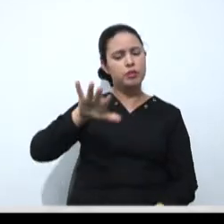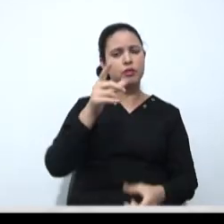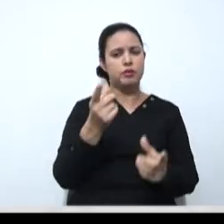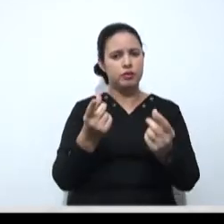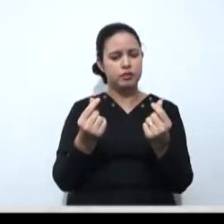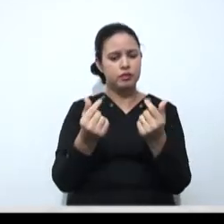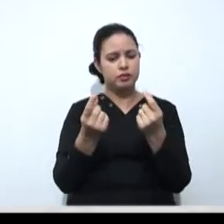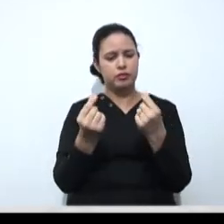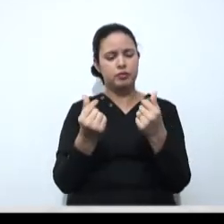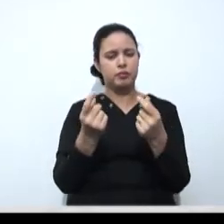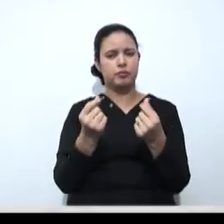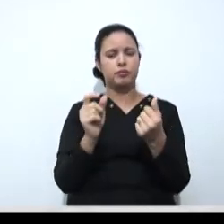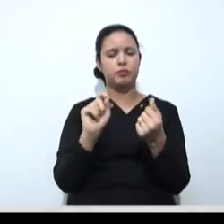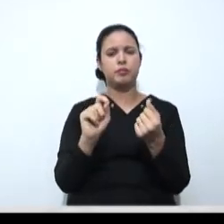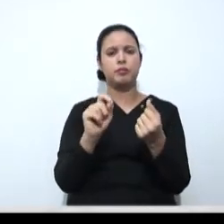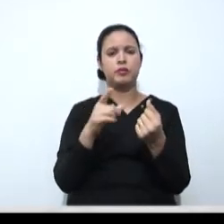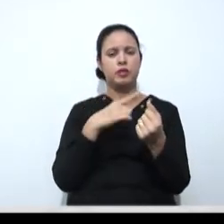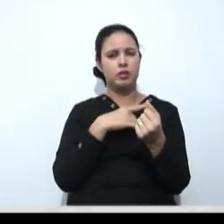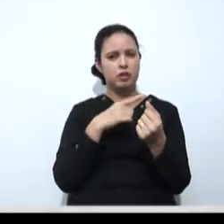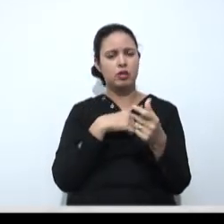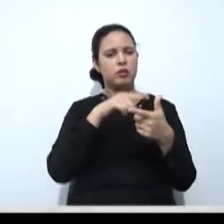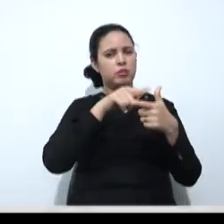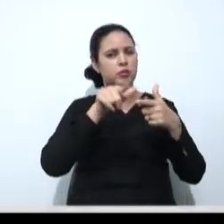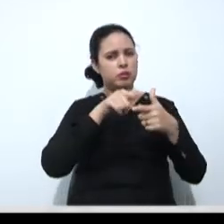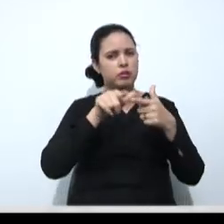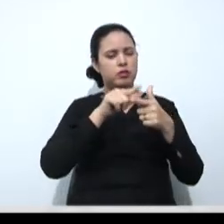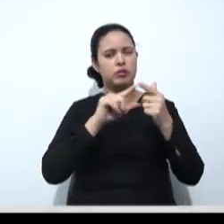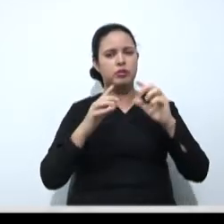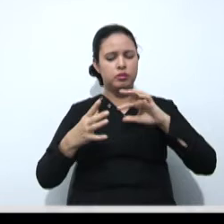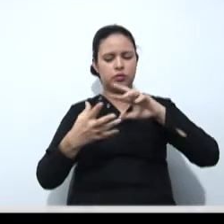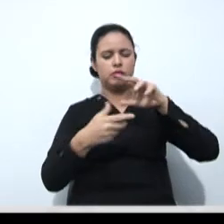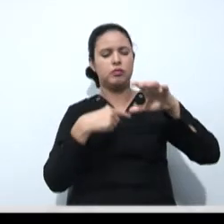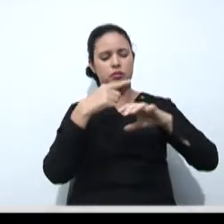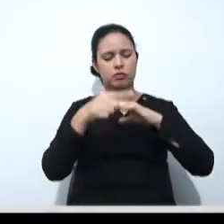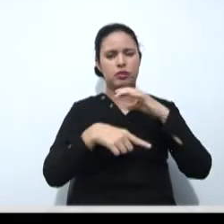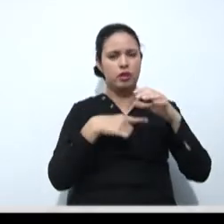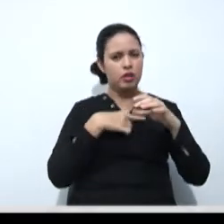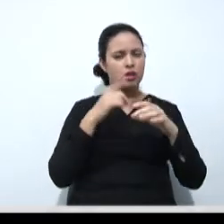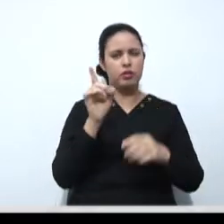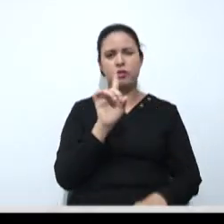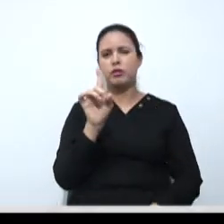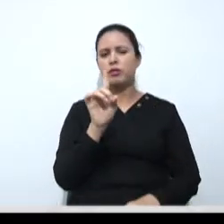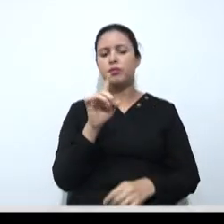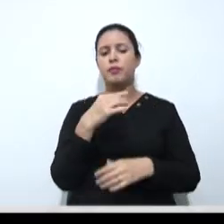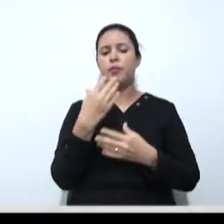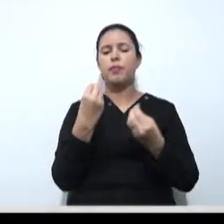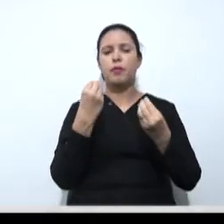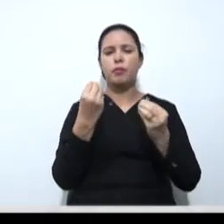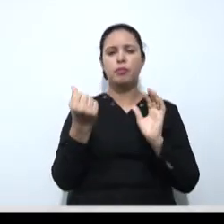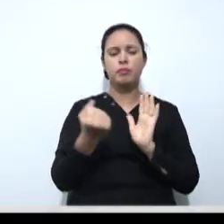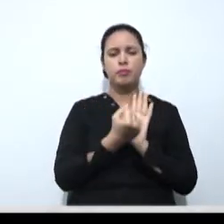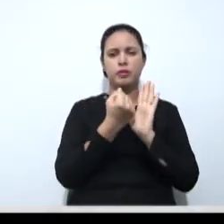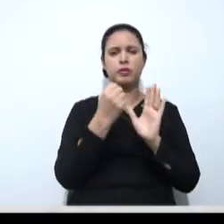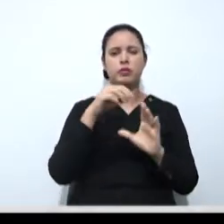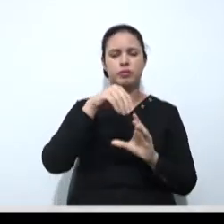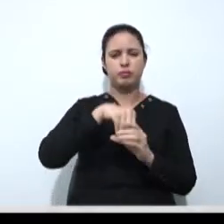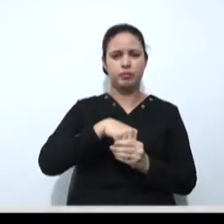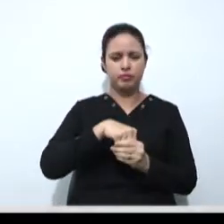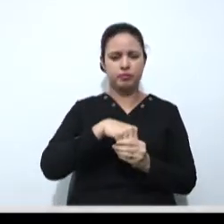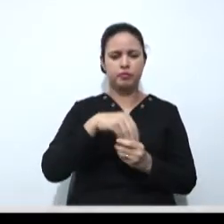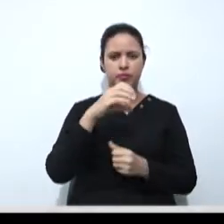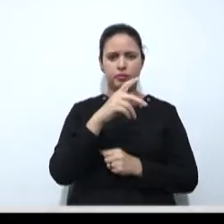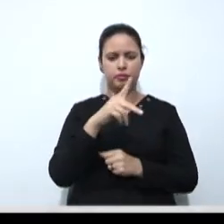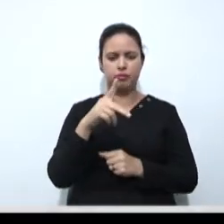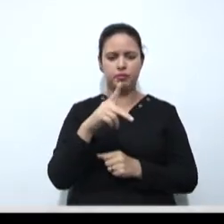também questão de, existe uma crise econômica, não existe? Como isso impacta na minha cooperativa?